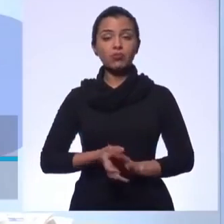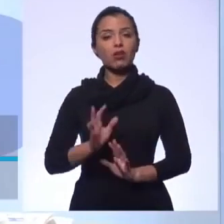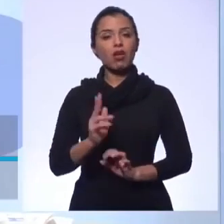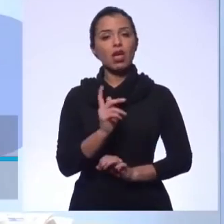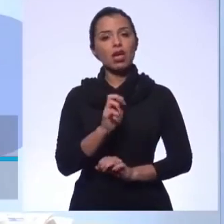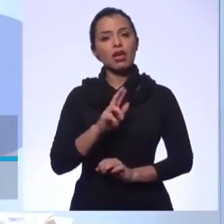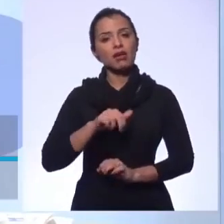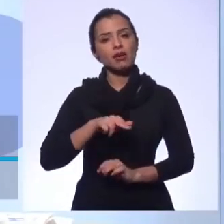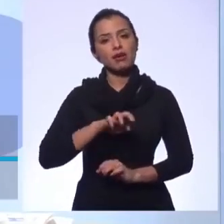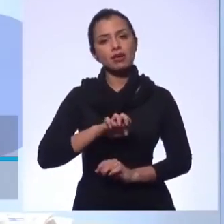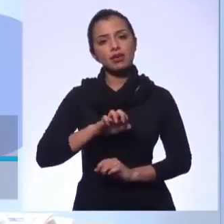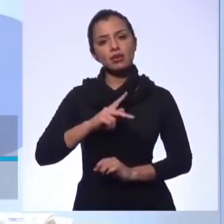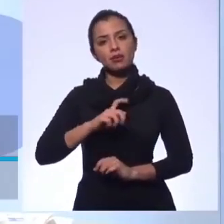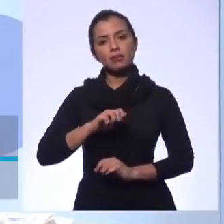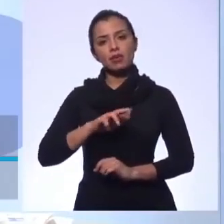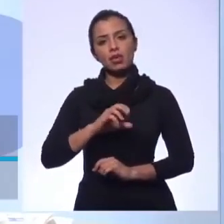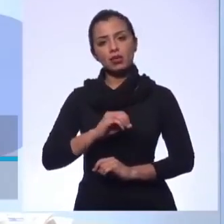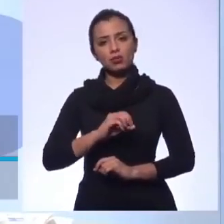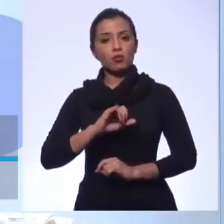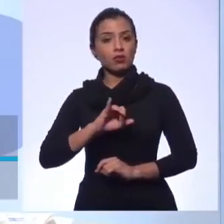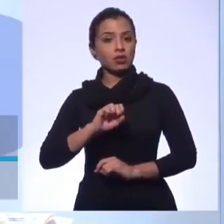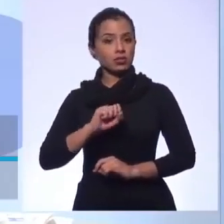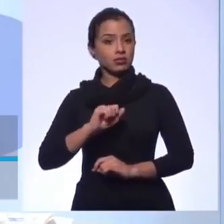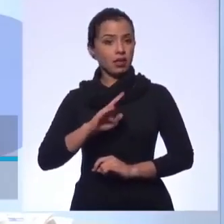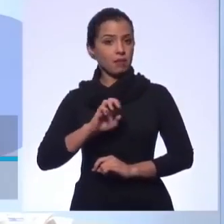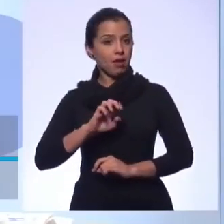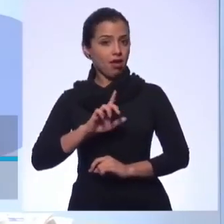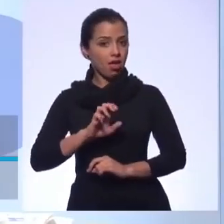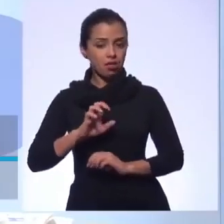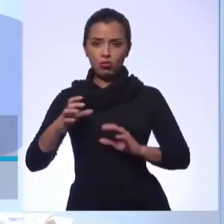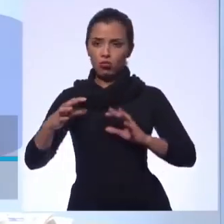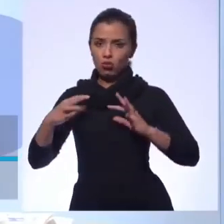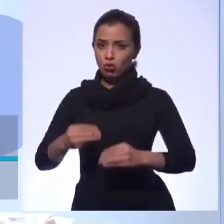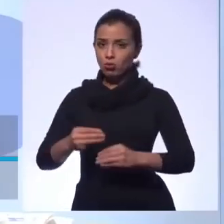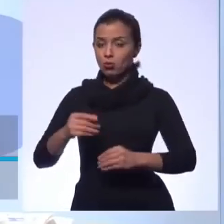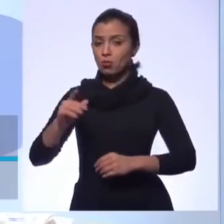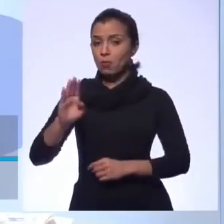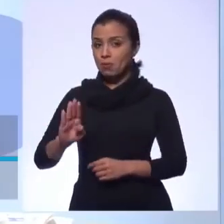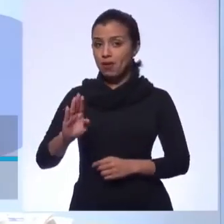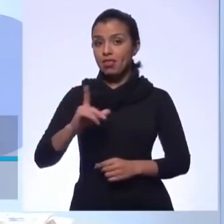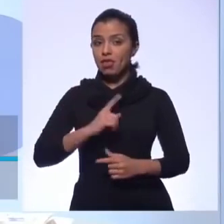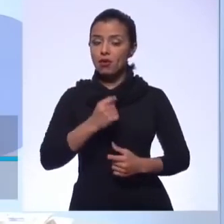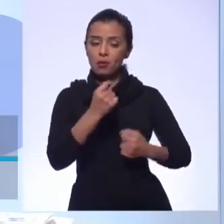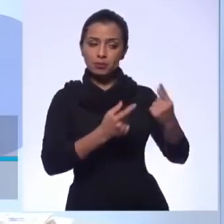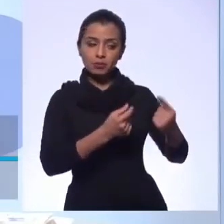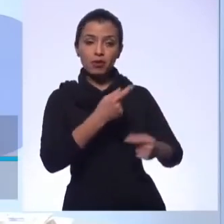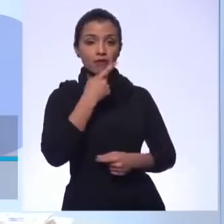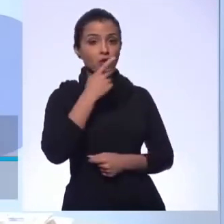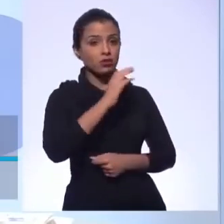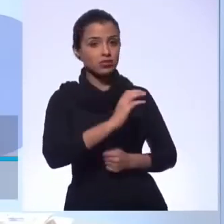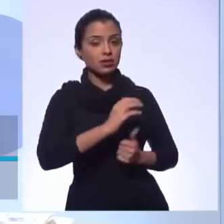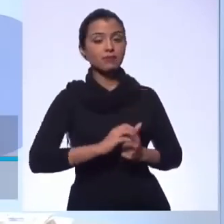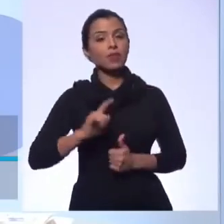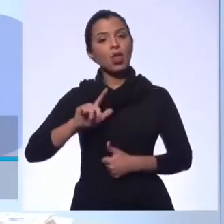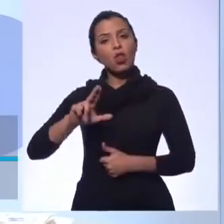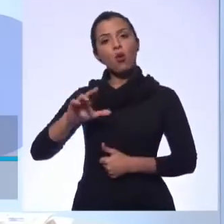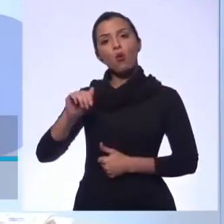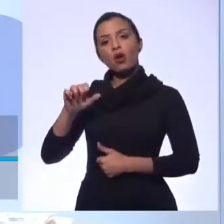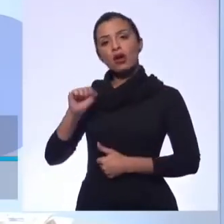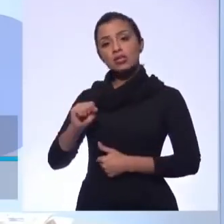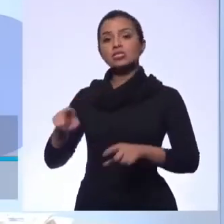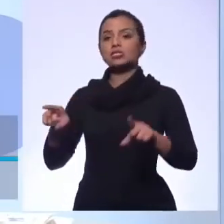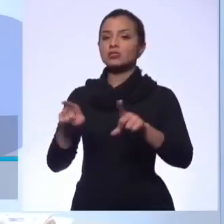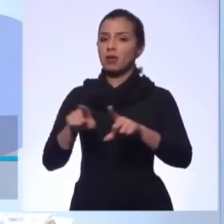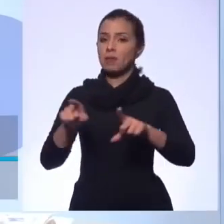Henrique, Pedro, Isabelle, todo mundo no B. Teve gente até que colocou no C aqui. Lucas também escreveu B